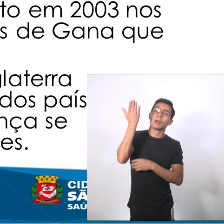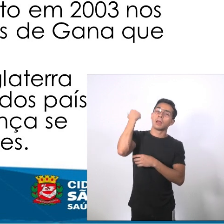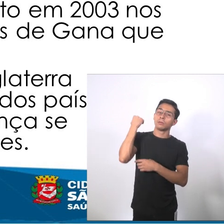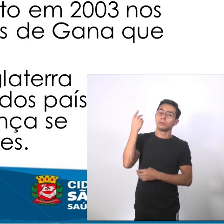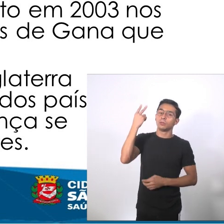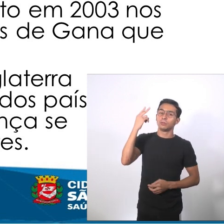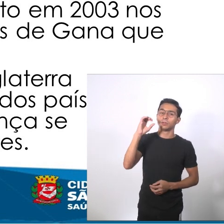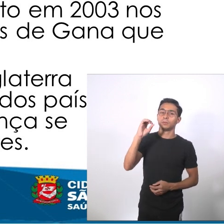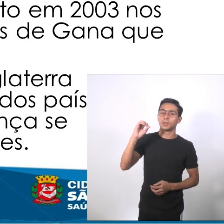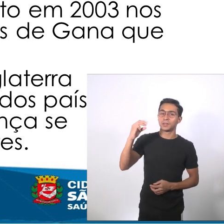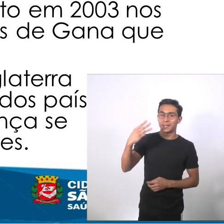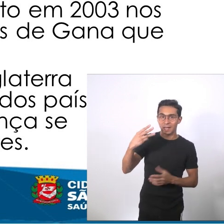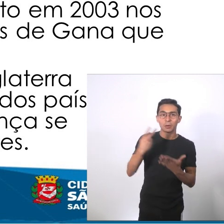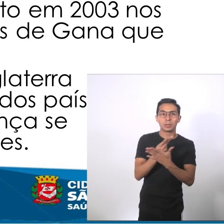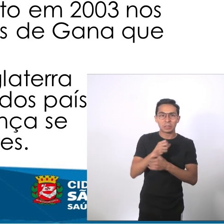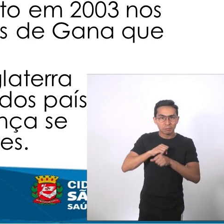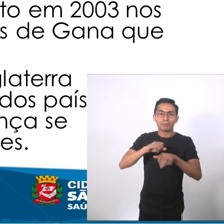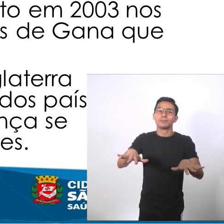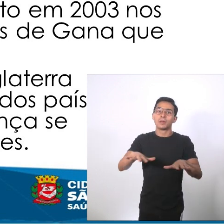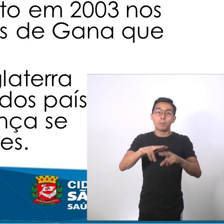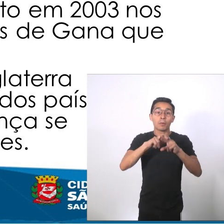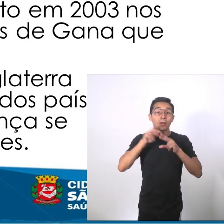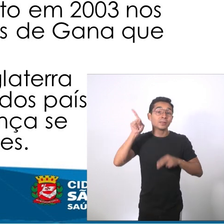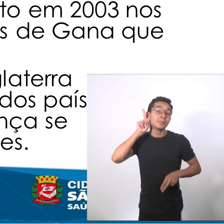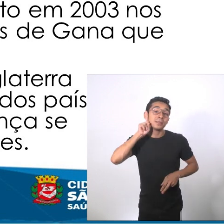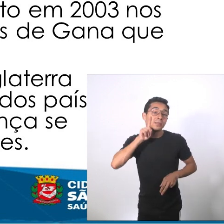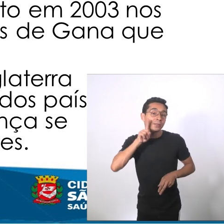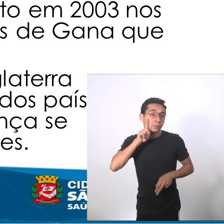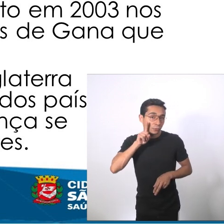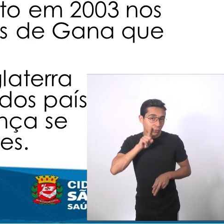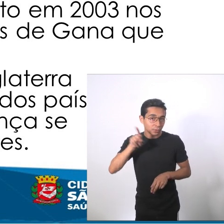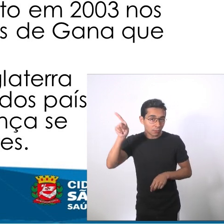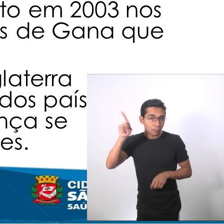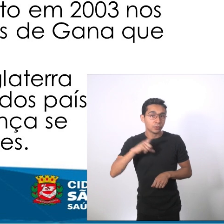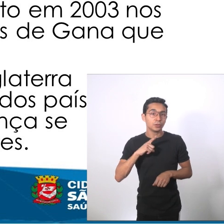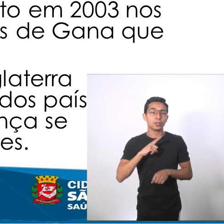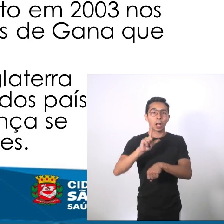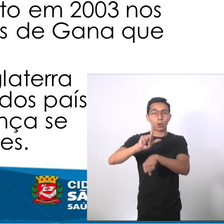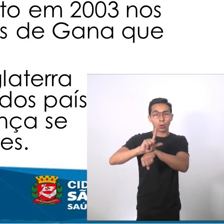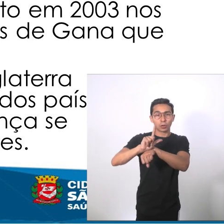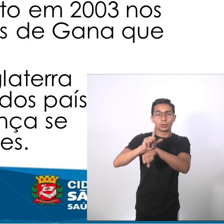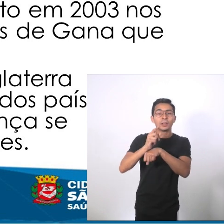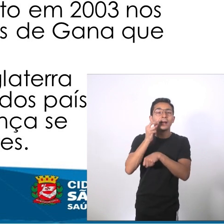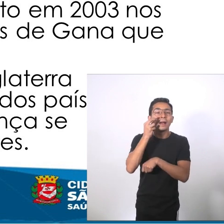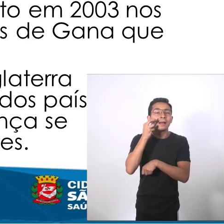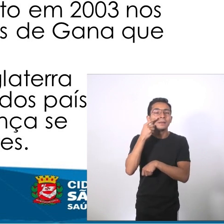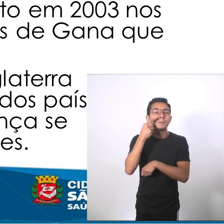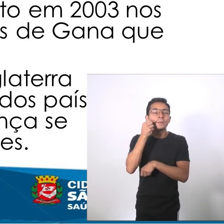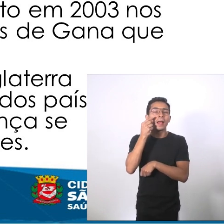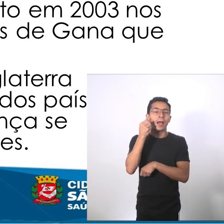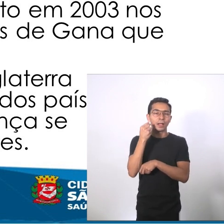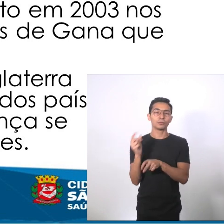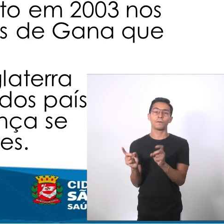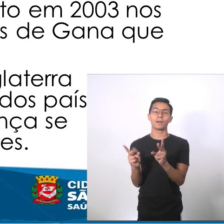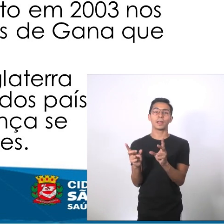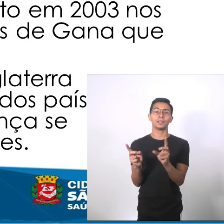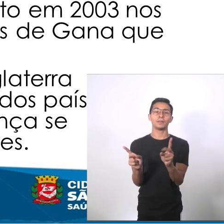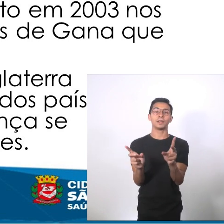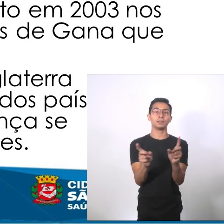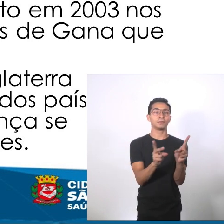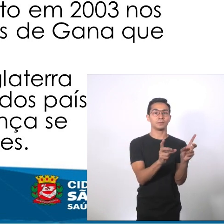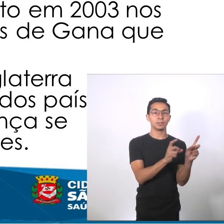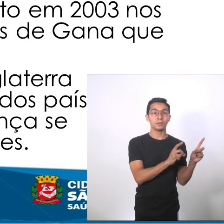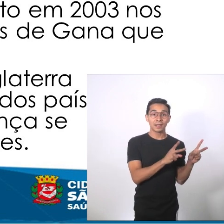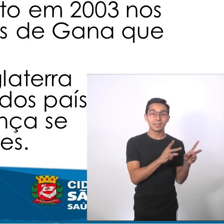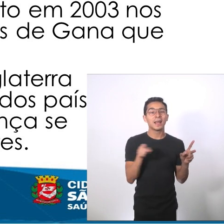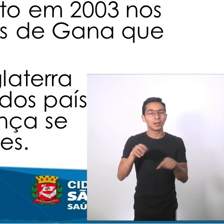Estados Unidos, em um pet shop que vendiam roedores importados de Gana e que infectaram cachorros. Em